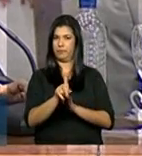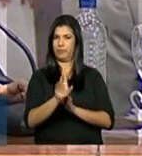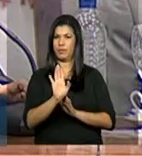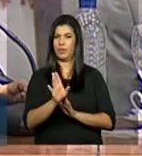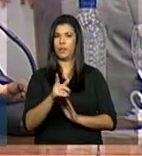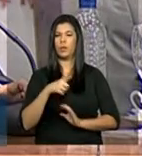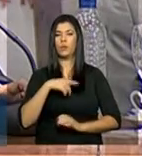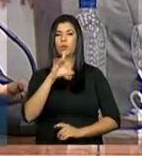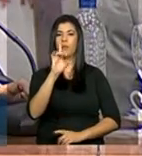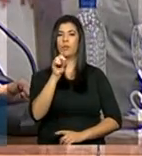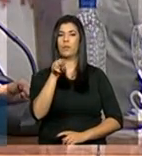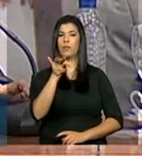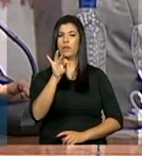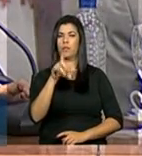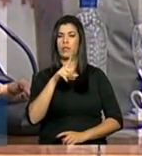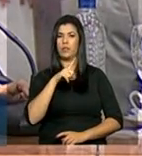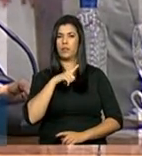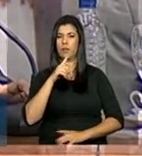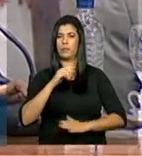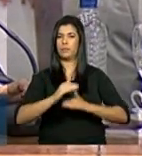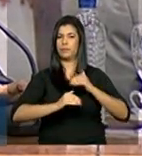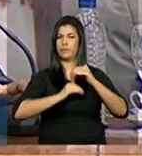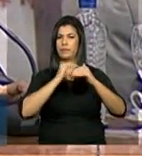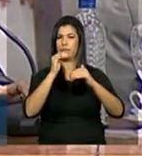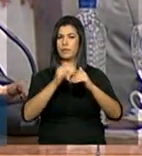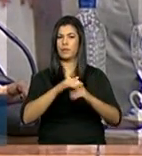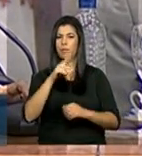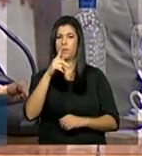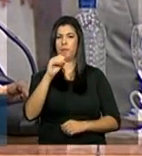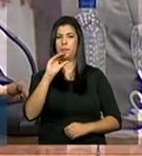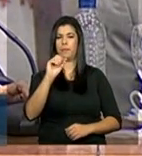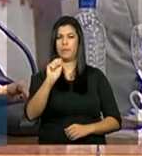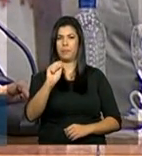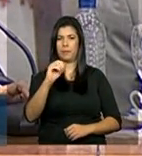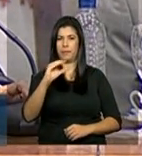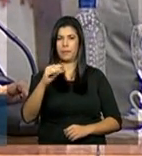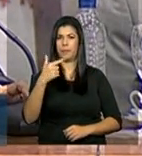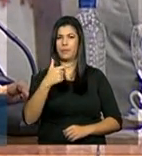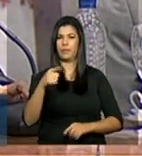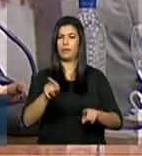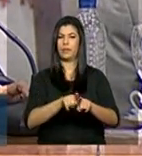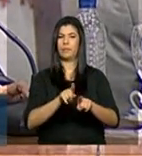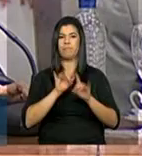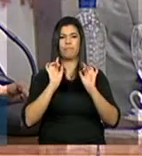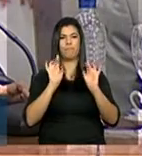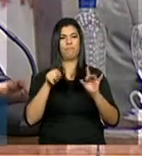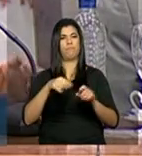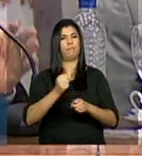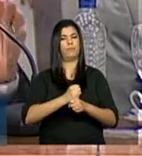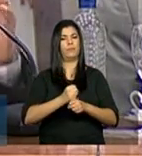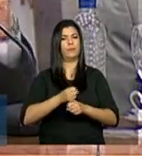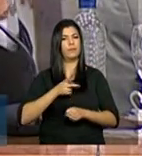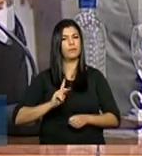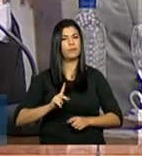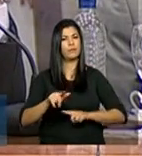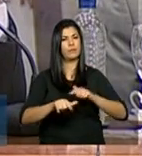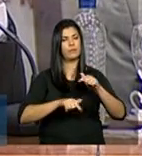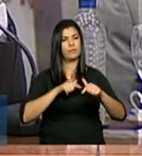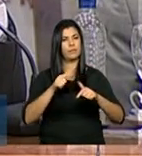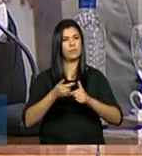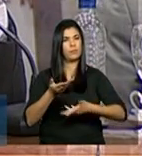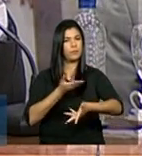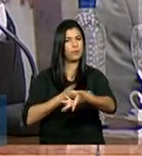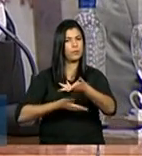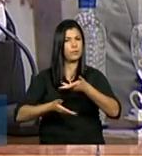DENIT, no decorrer de toda a execução do PAC 2, e especialmente esse ano, trabalhou sempre com uma